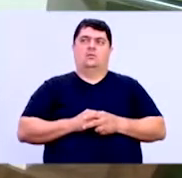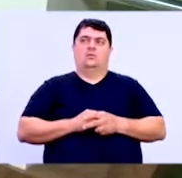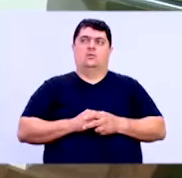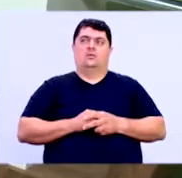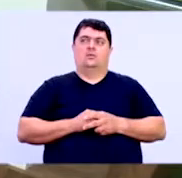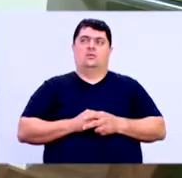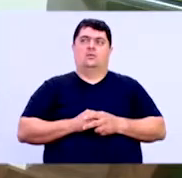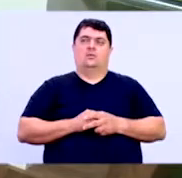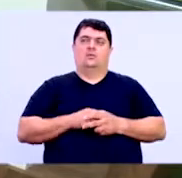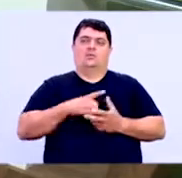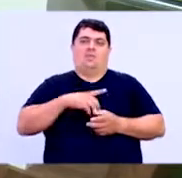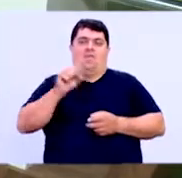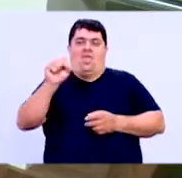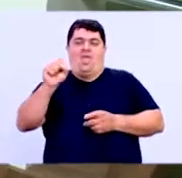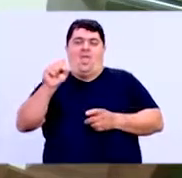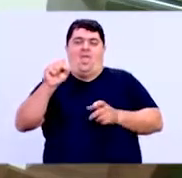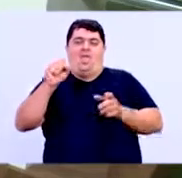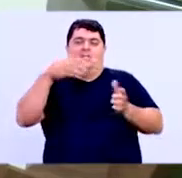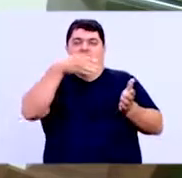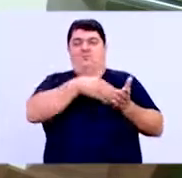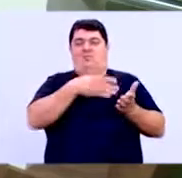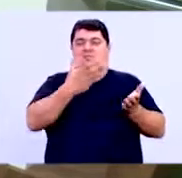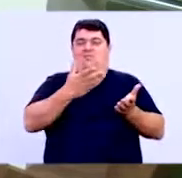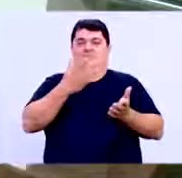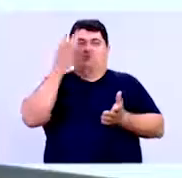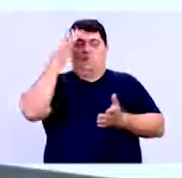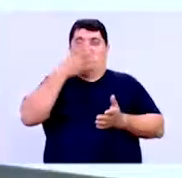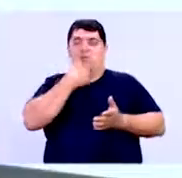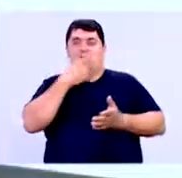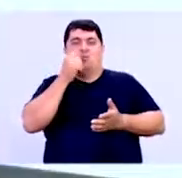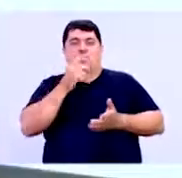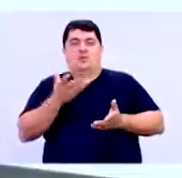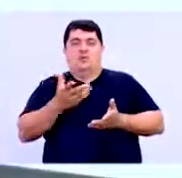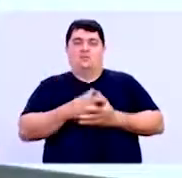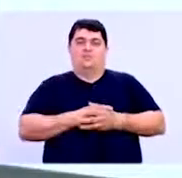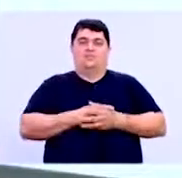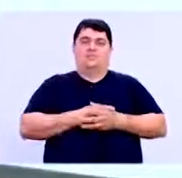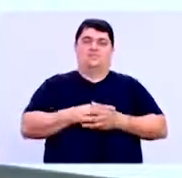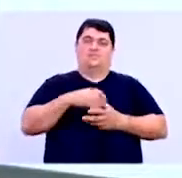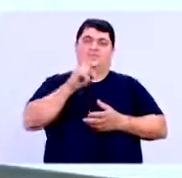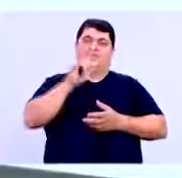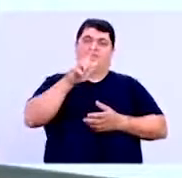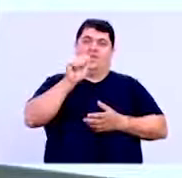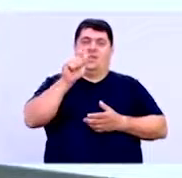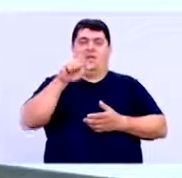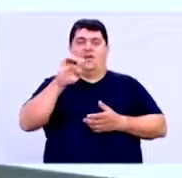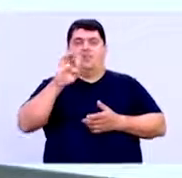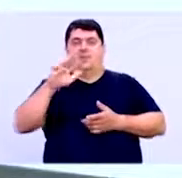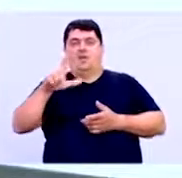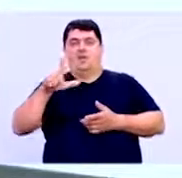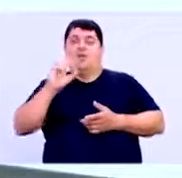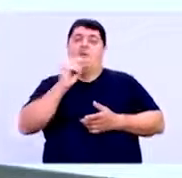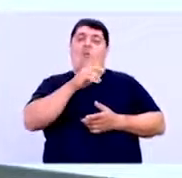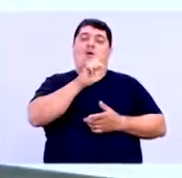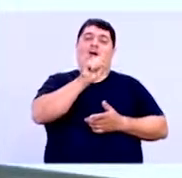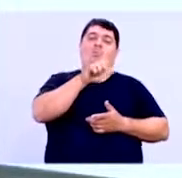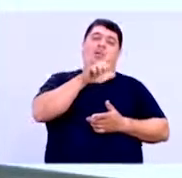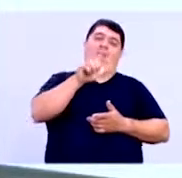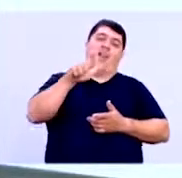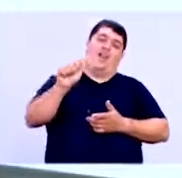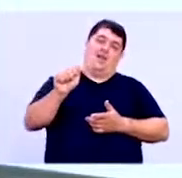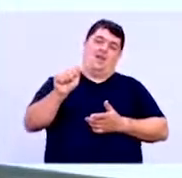Gabriel ou Gabriela? Tá um S no final. Gabriel S. Então vamos lá, pessoal de Cacoal. Vamos dizer, se for Gabriel ou Gabriela, né?